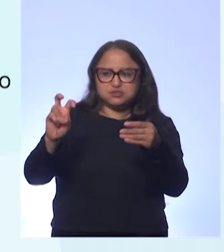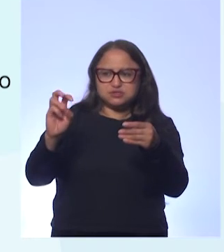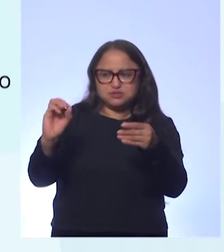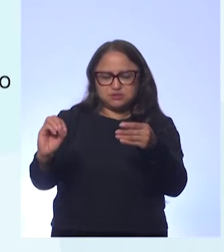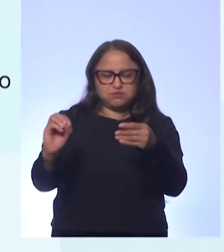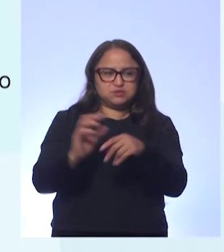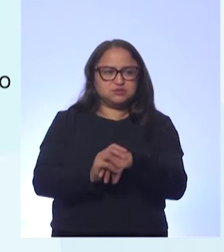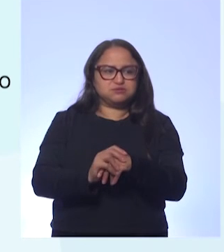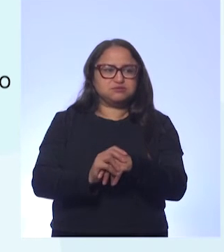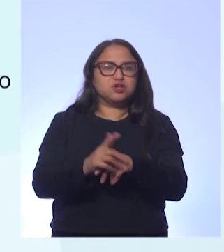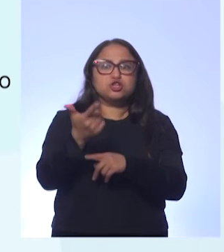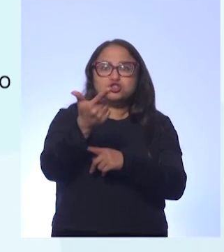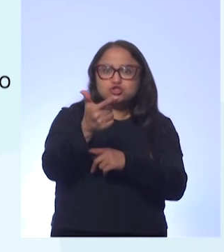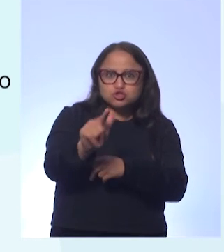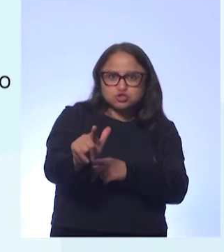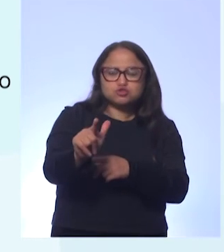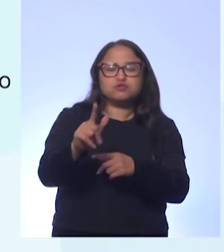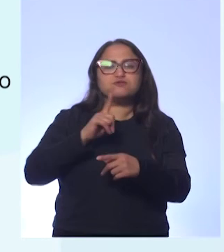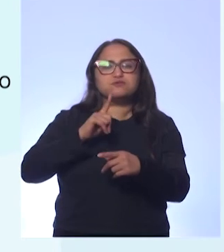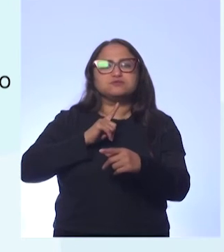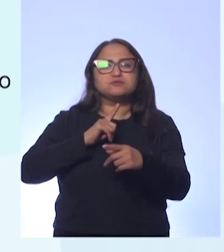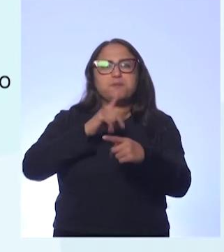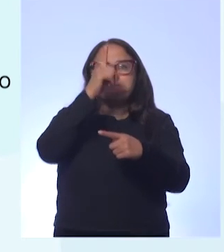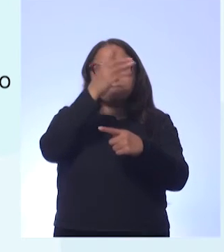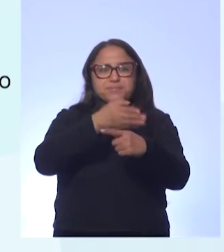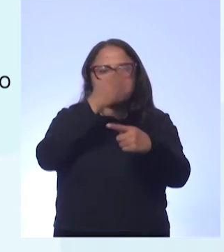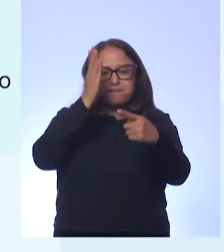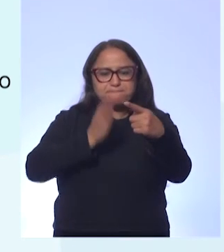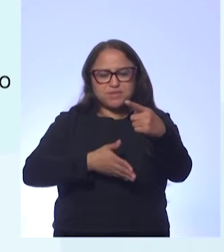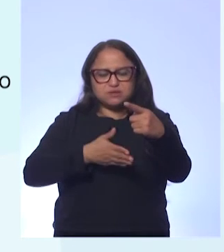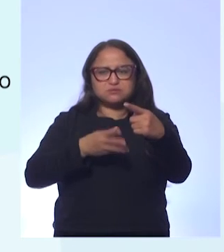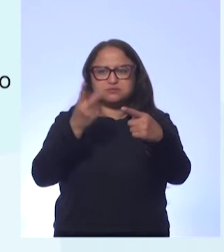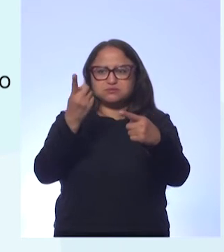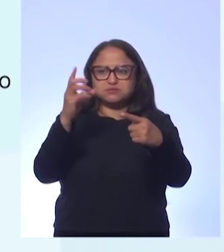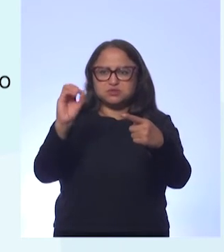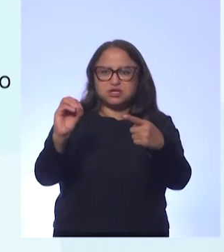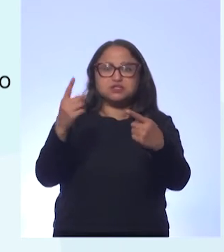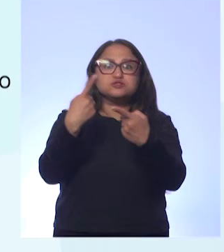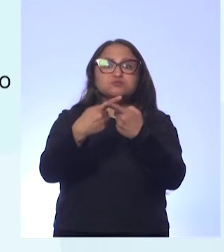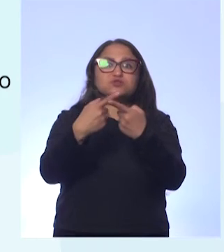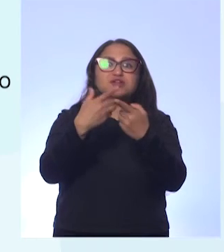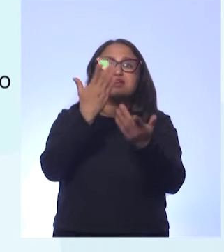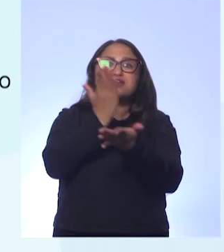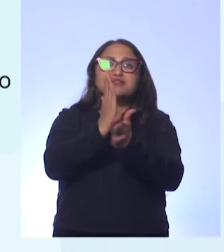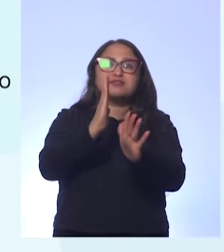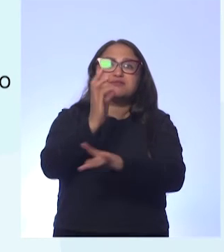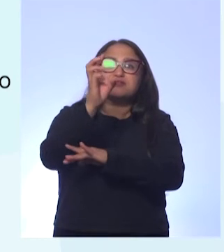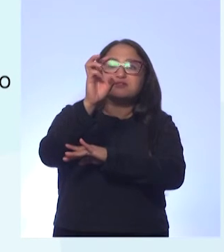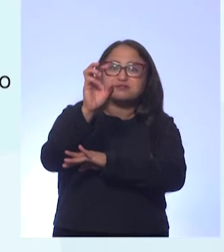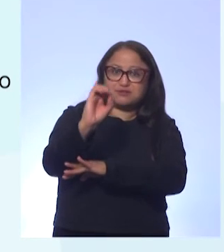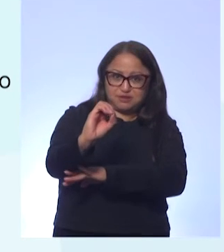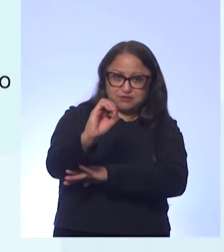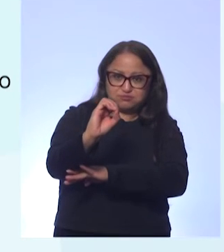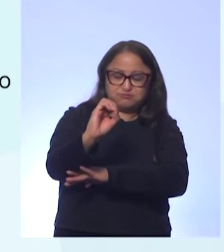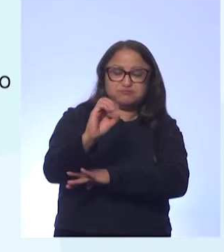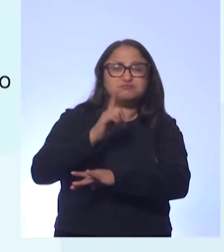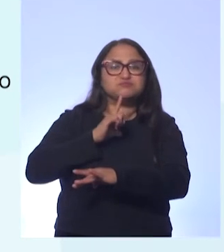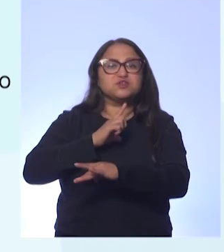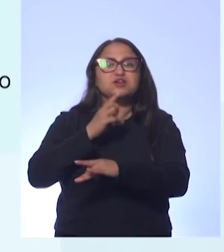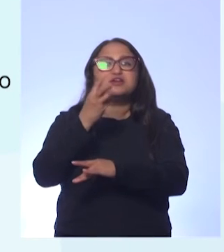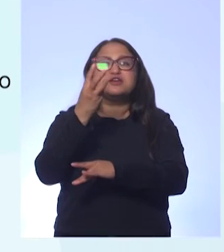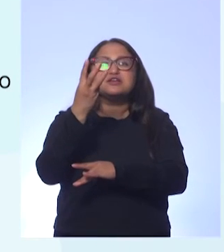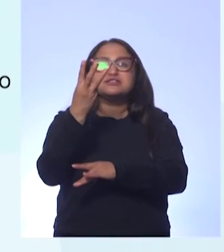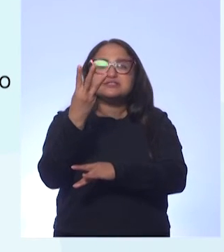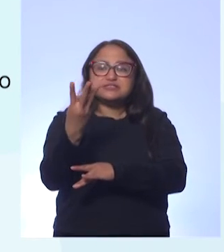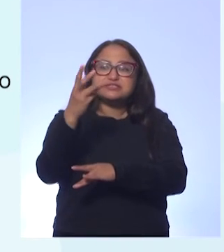650. De novo, a gente simplifica em cima e embaixo por 10, porque termina em 0, não é mesmo? E aí vai dar